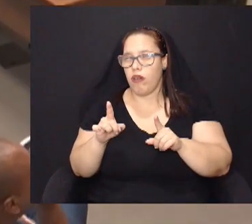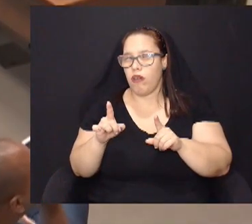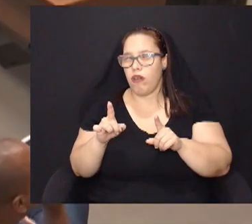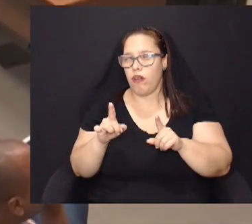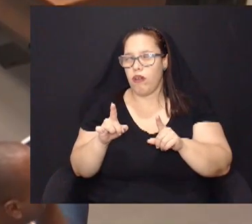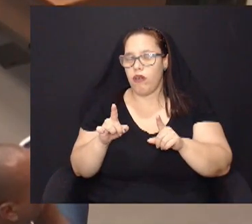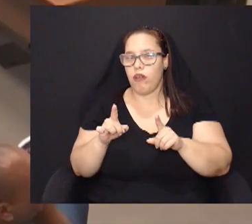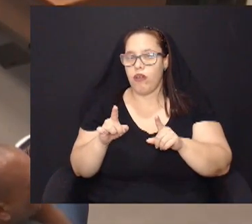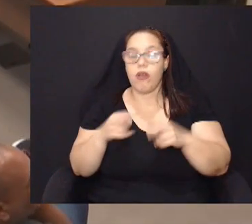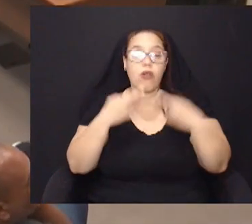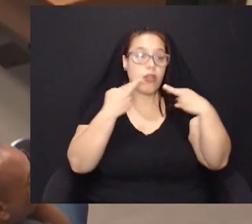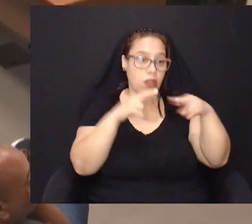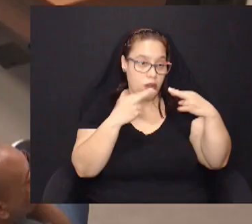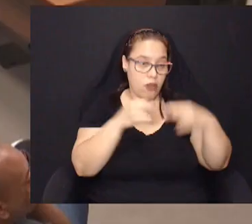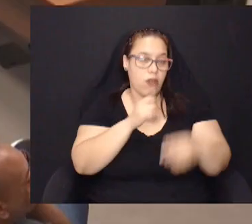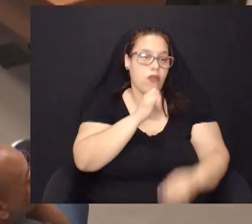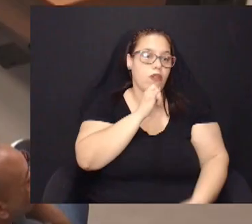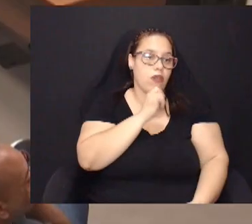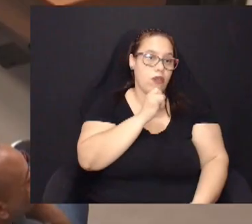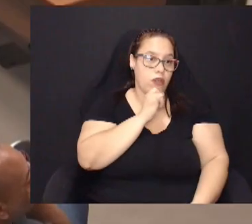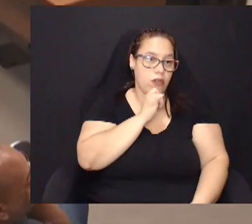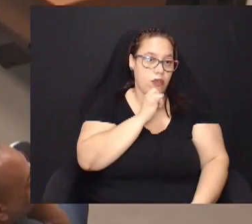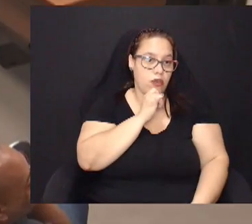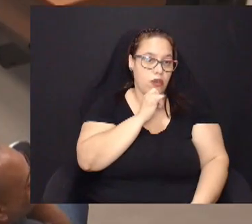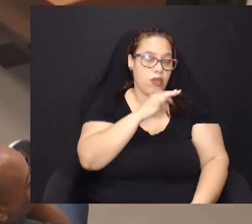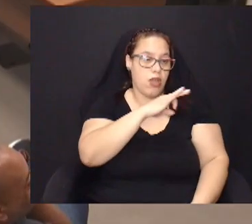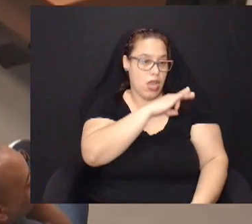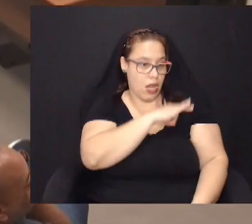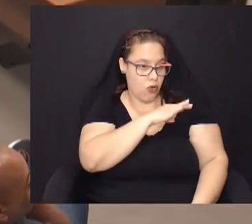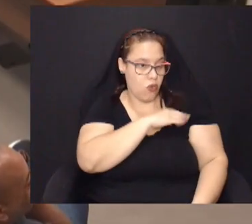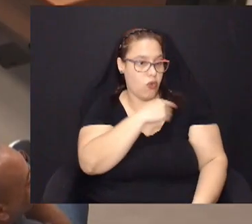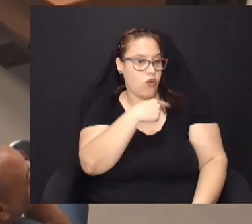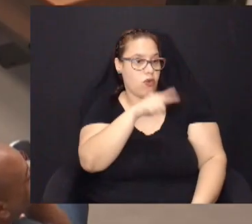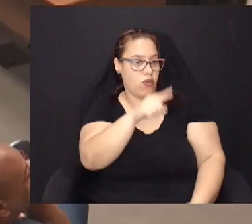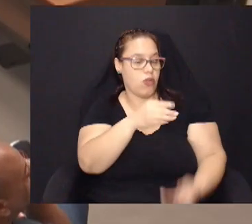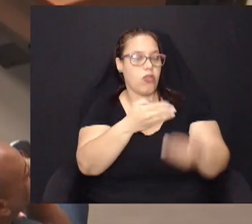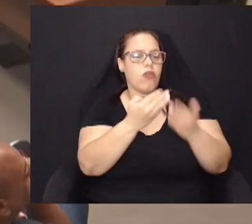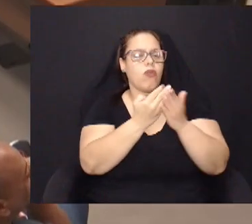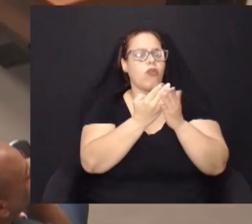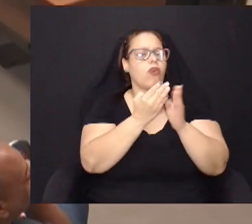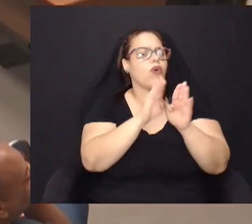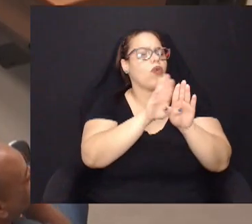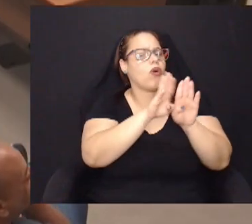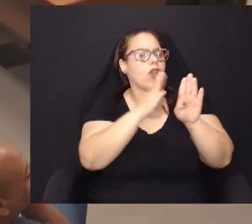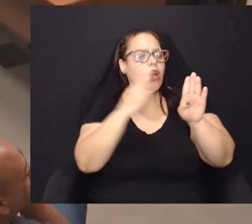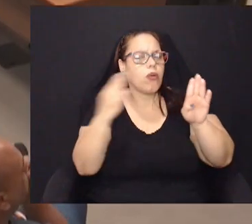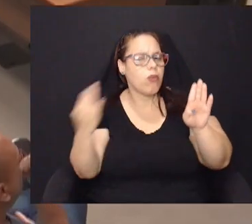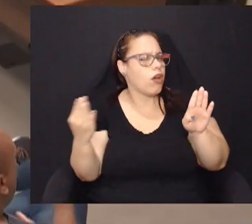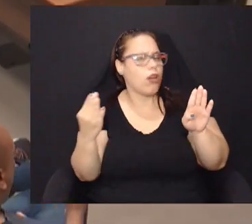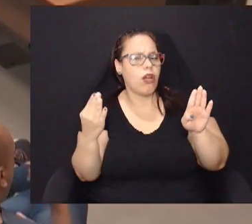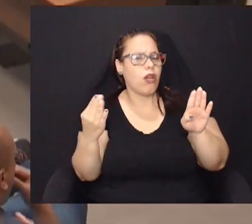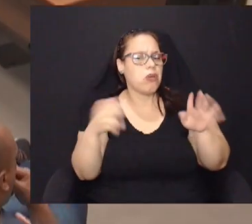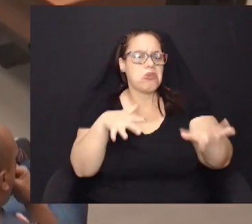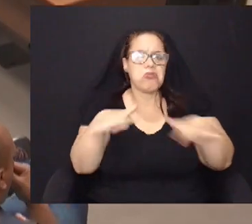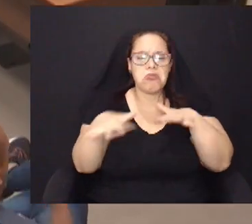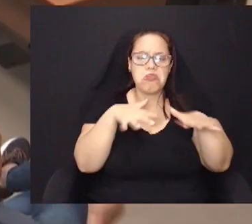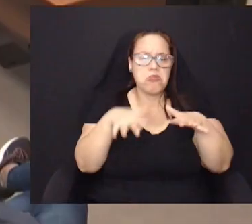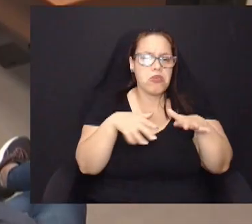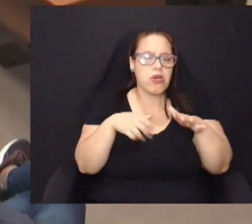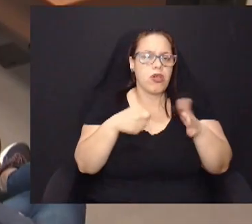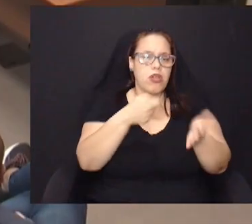uma reclamação, por exemplo. E aí a Guarda foi lá, viu que você está aberto, viu que está com movimento e te deu uma